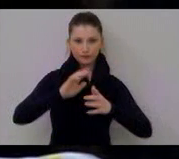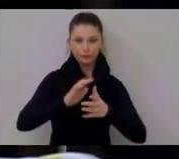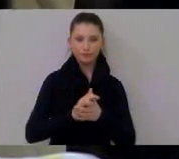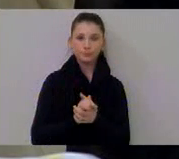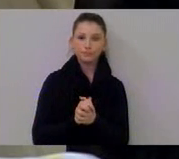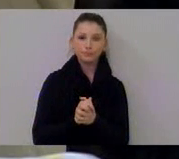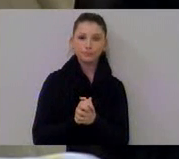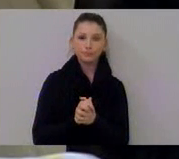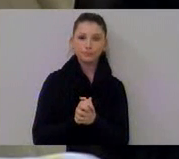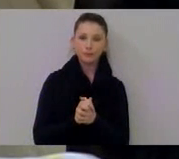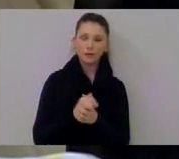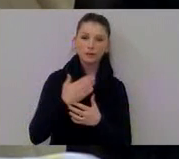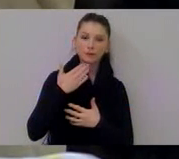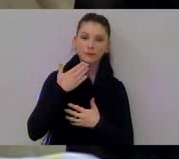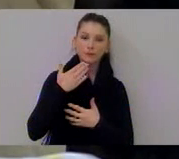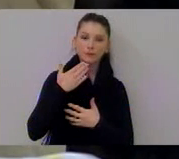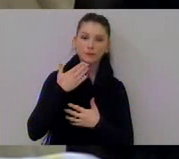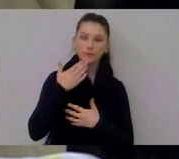Solicito